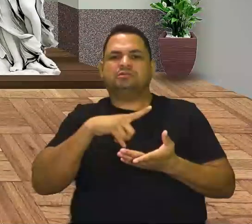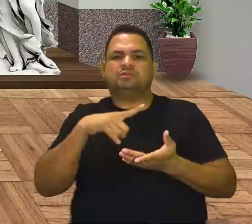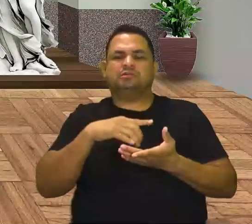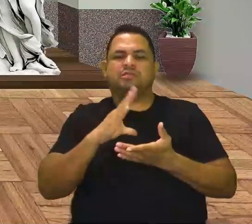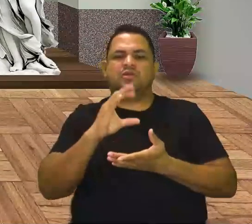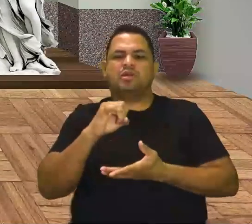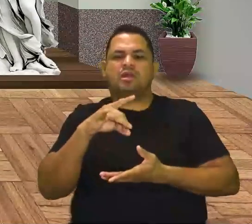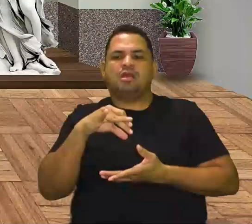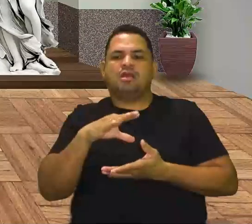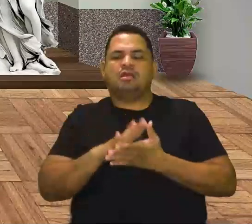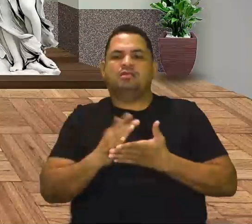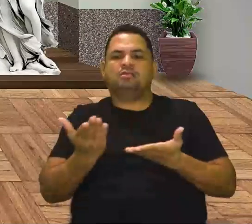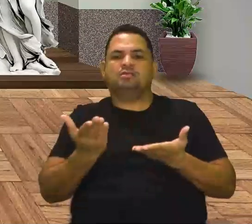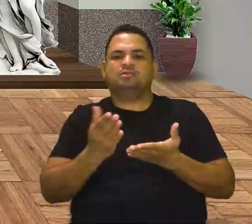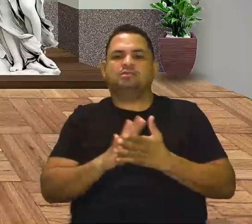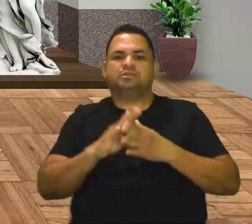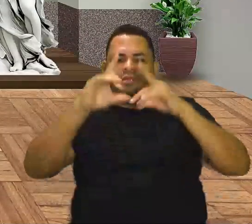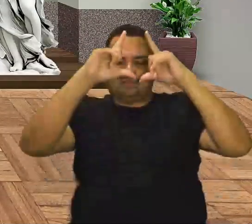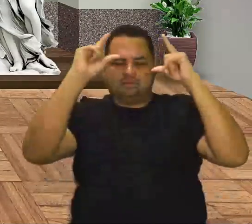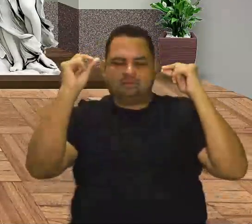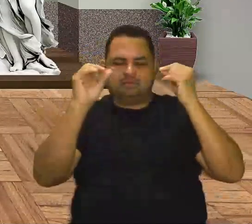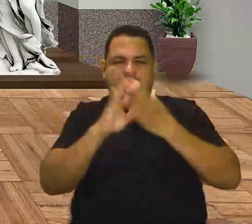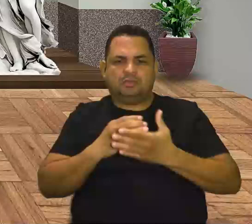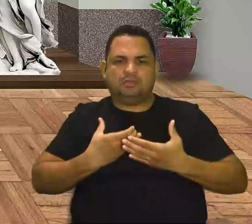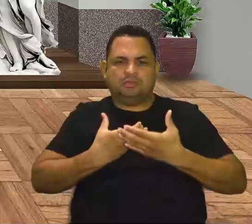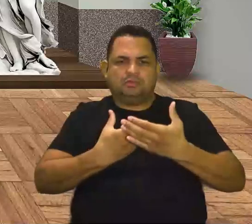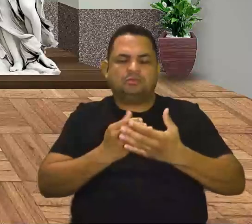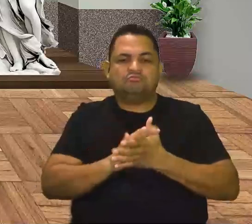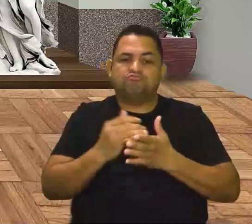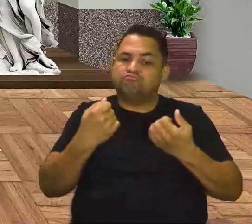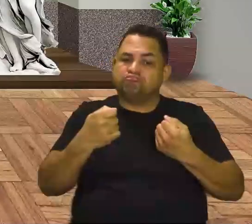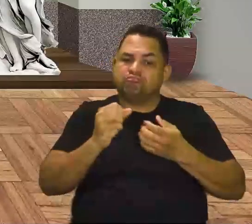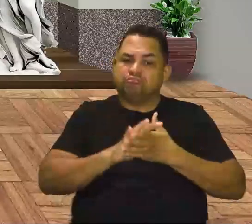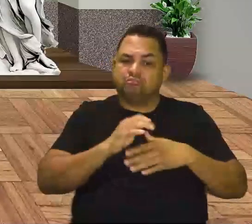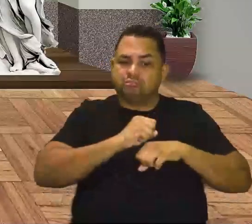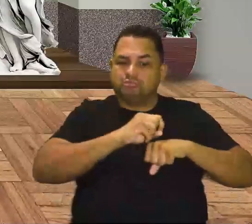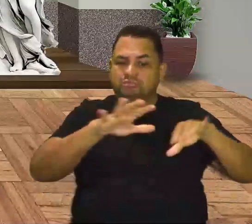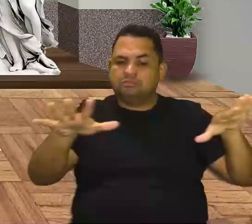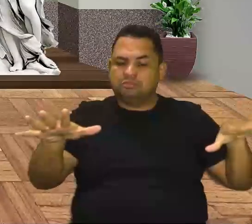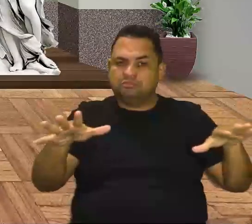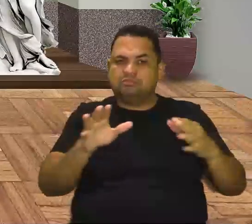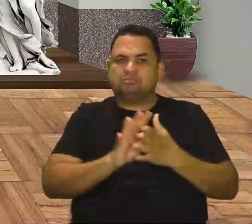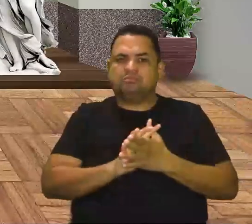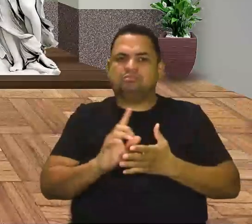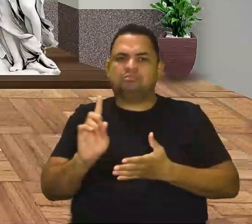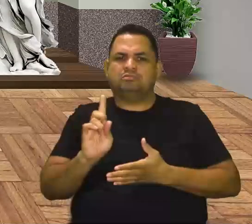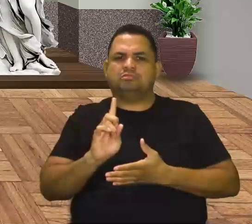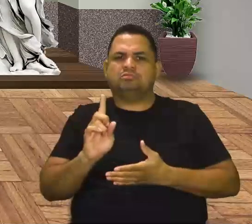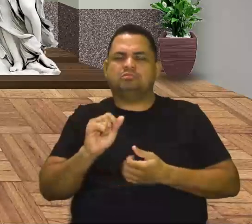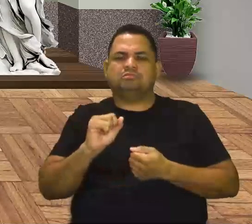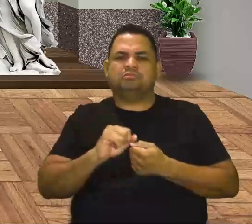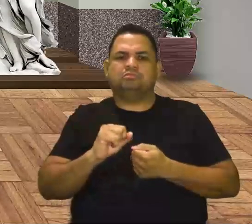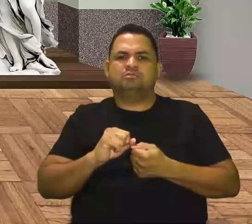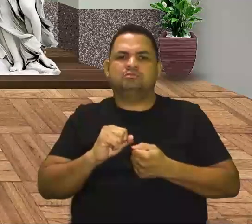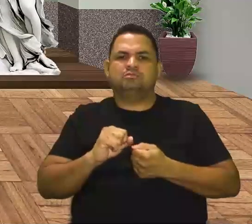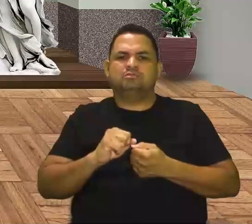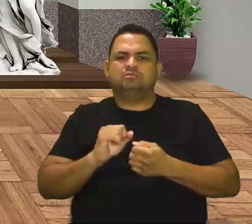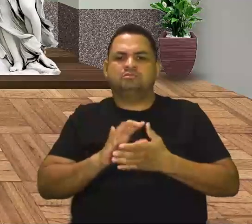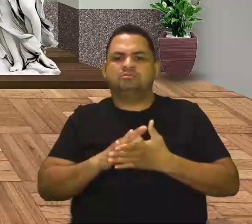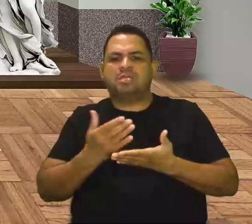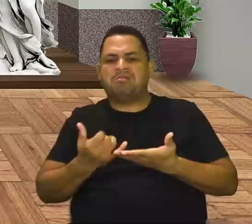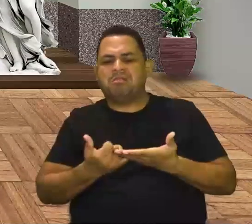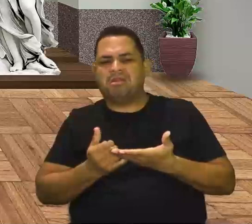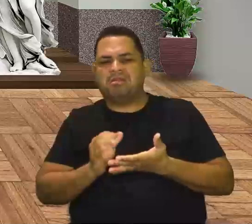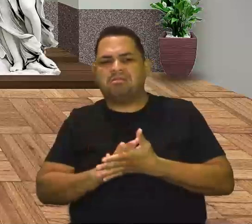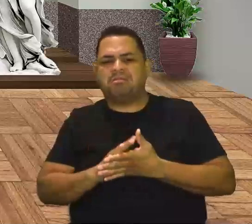achava também que aquilo dali poderia ser uma extensão do cangaço, mas só que ele não fazia igual o cangaço, não iam assaltar, não